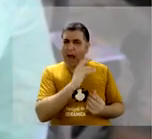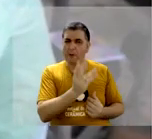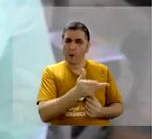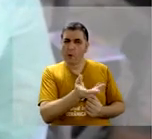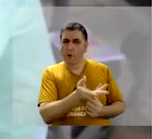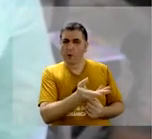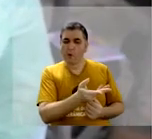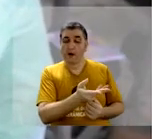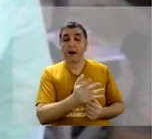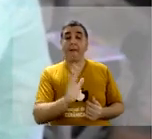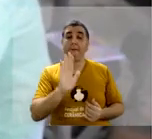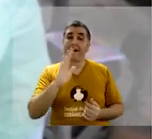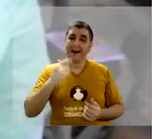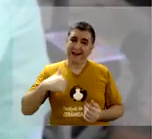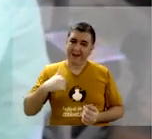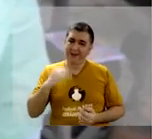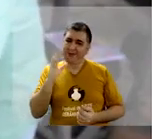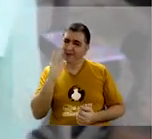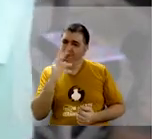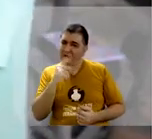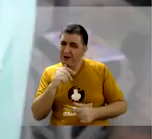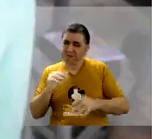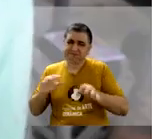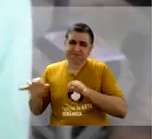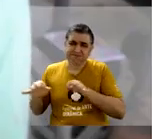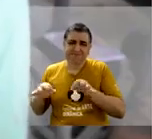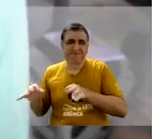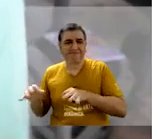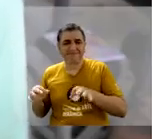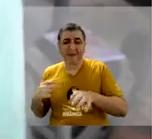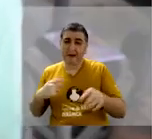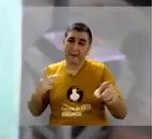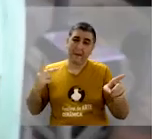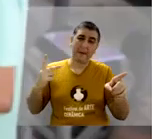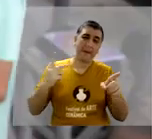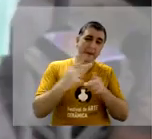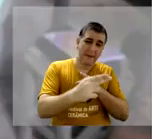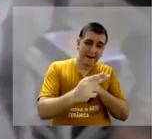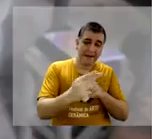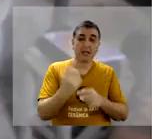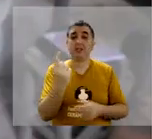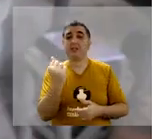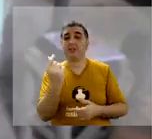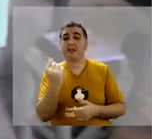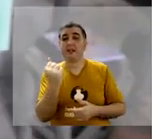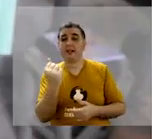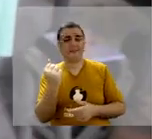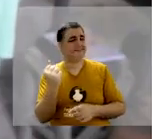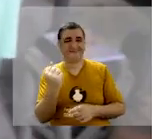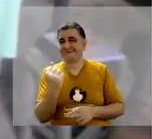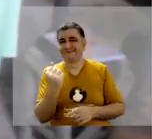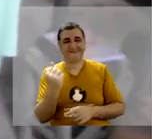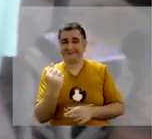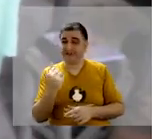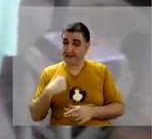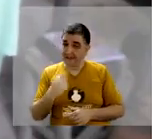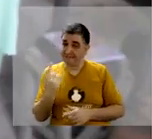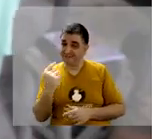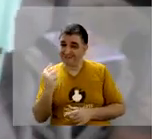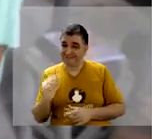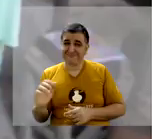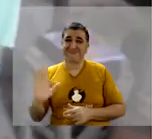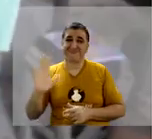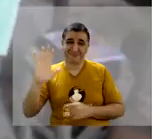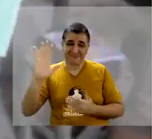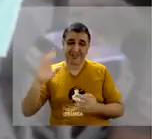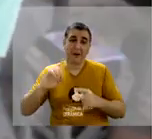produção deles é bem maior do que a minha. Aí eu não consigo competir com eles no preço. Porque